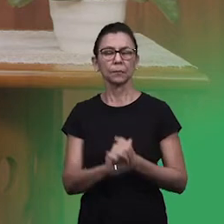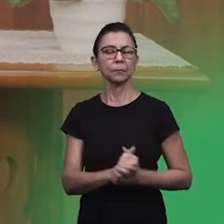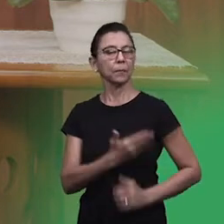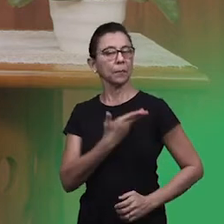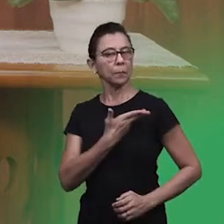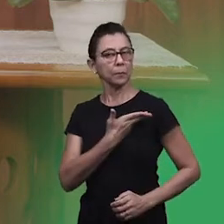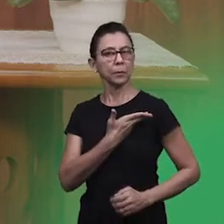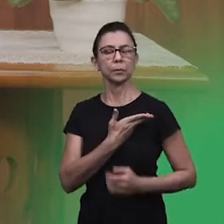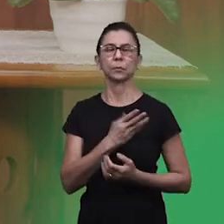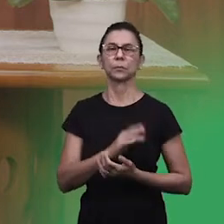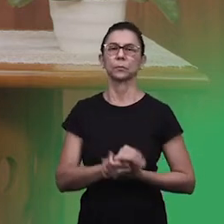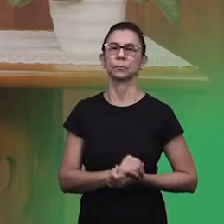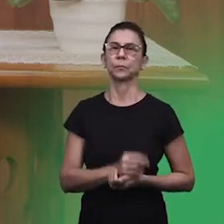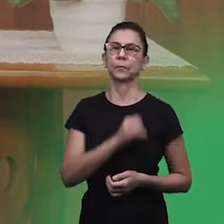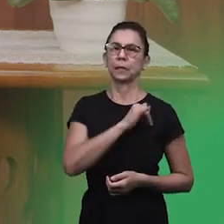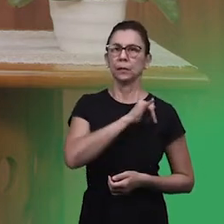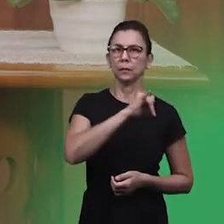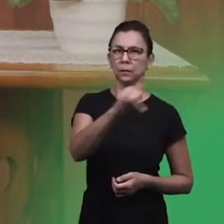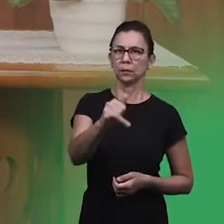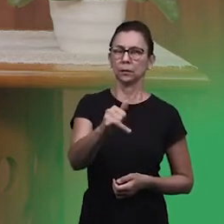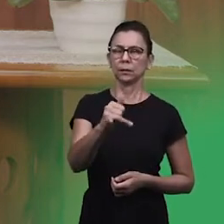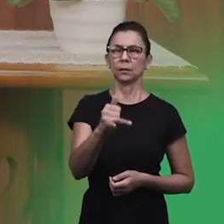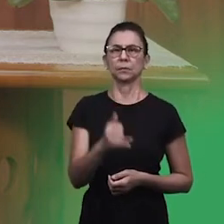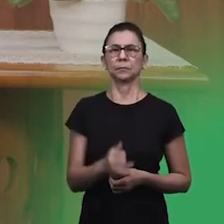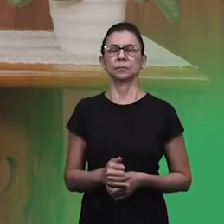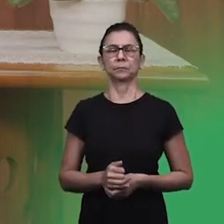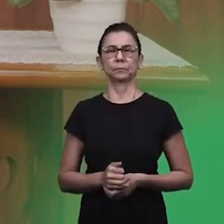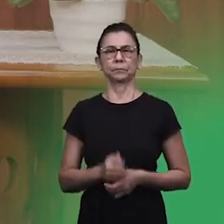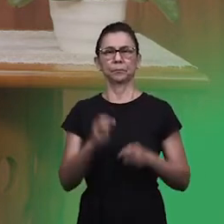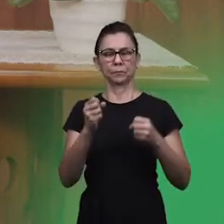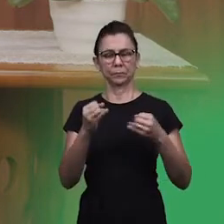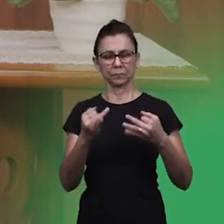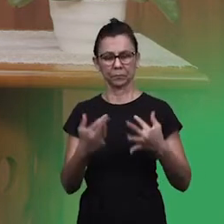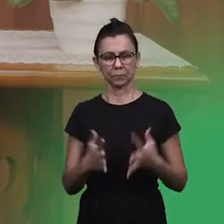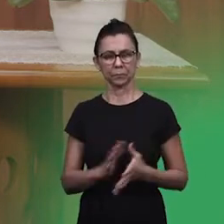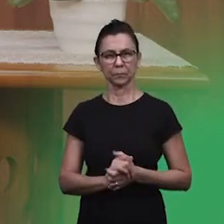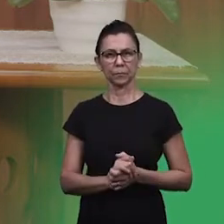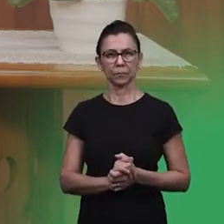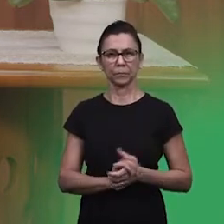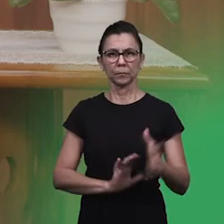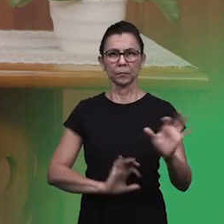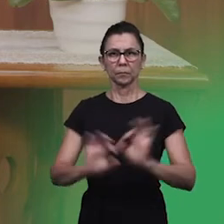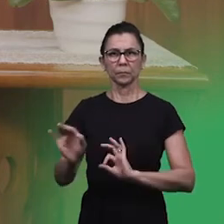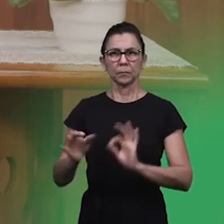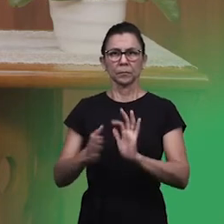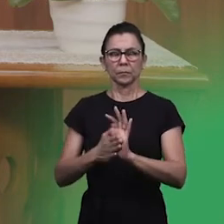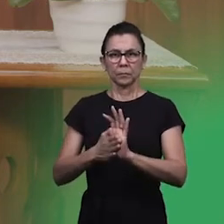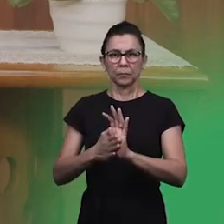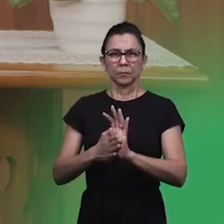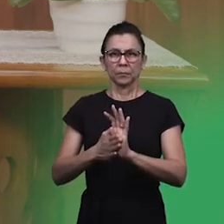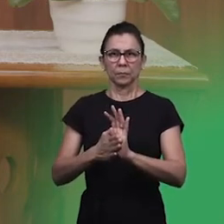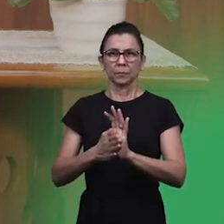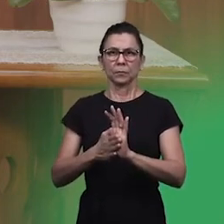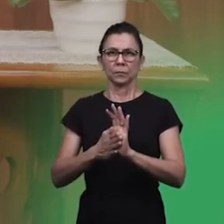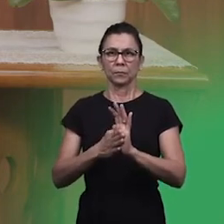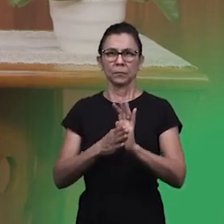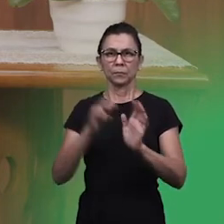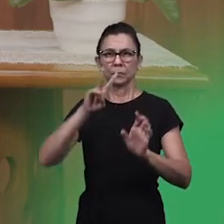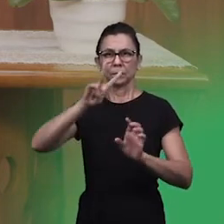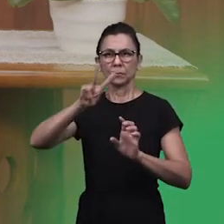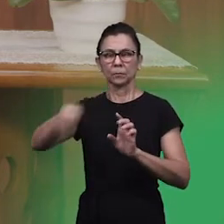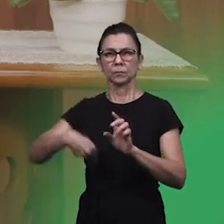você. Esse projeto profético desses 2000 anos que João escreve nas